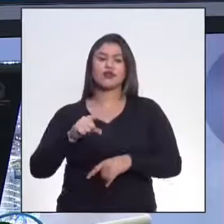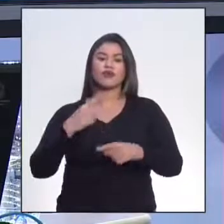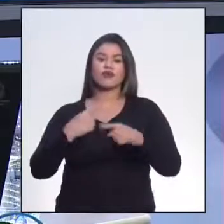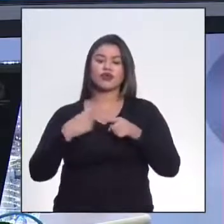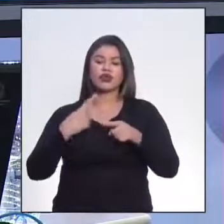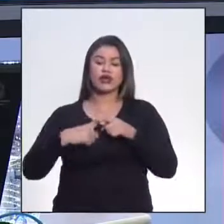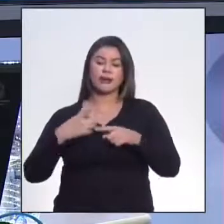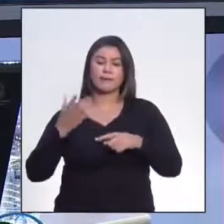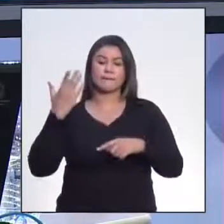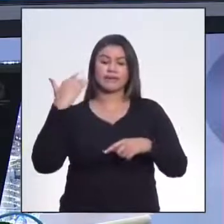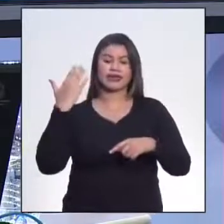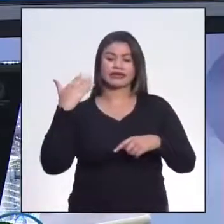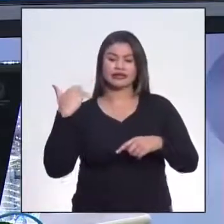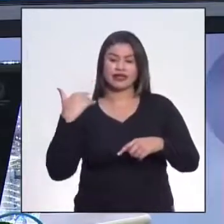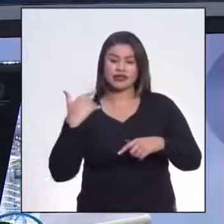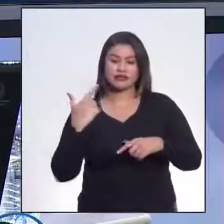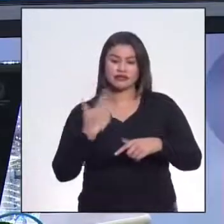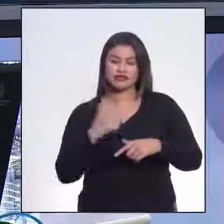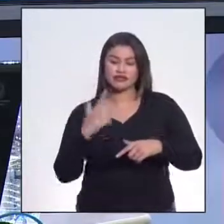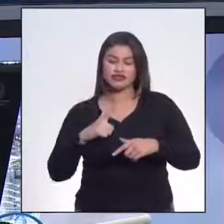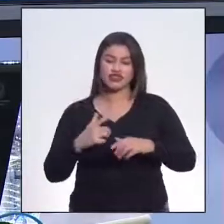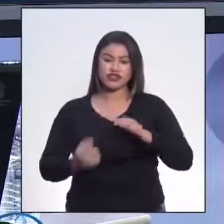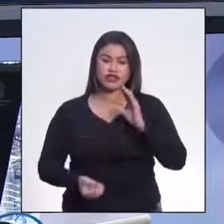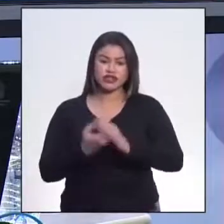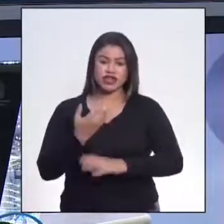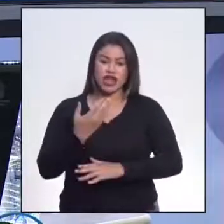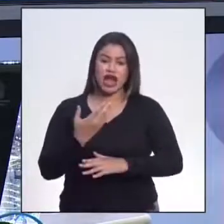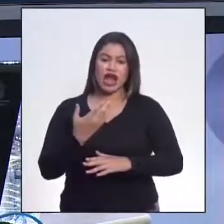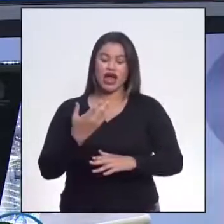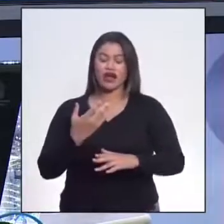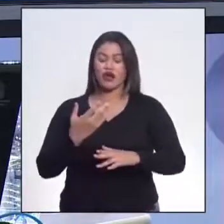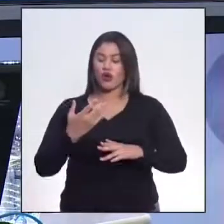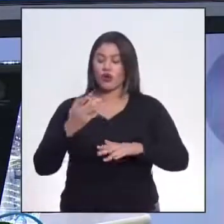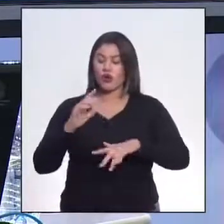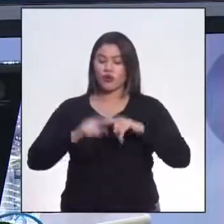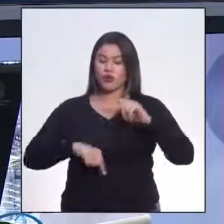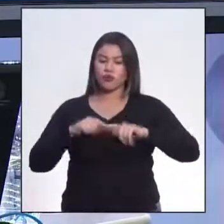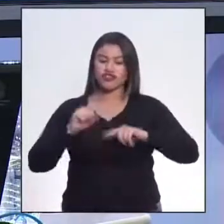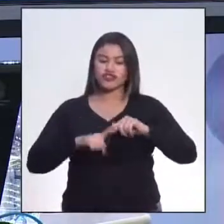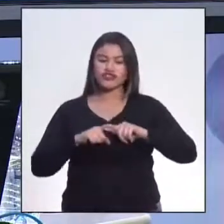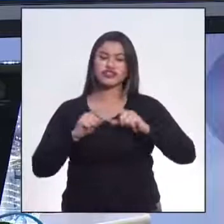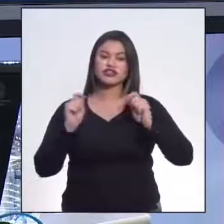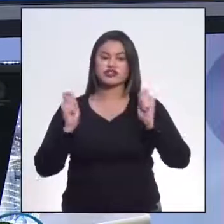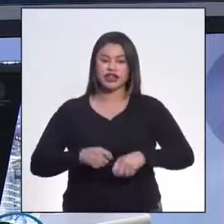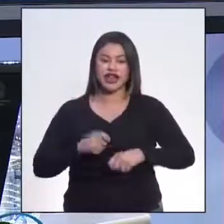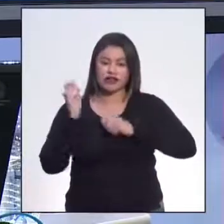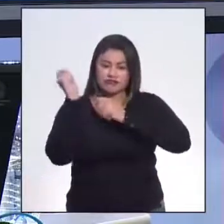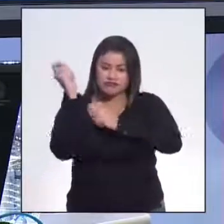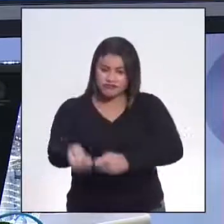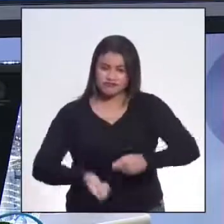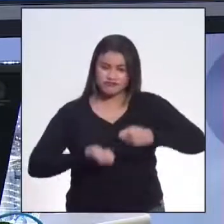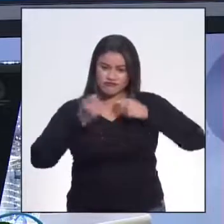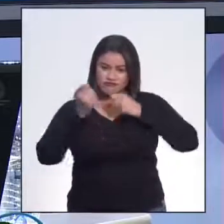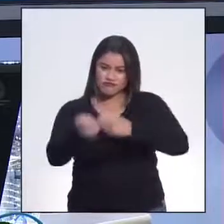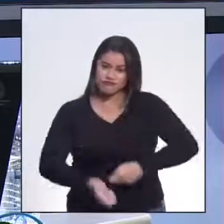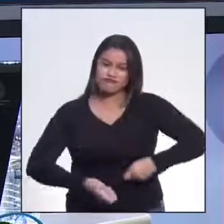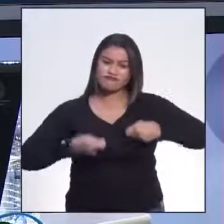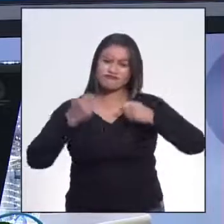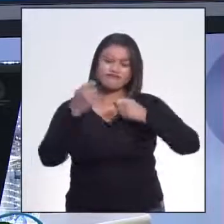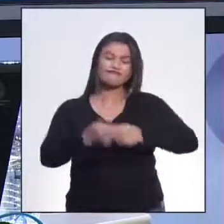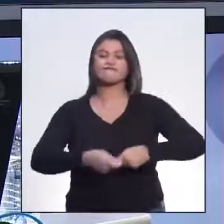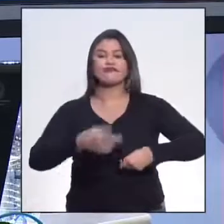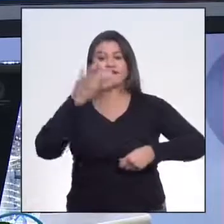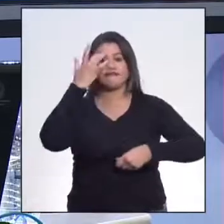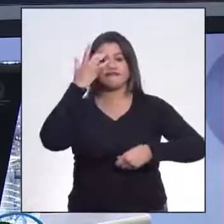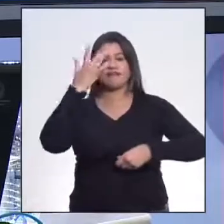imagina quando criaram um instrumento, um objeto capaz de fazer o que a enxada faz. Foi um desenvolvimento,